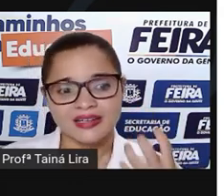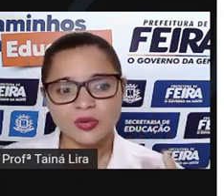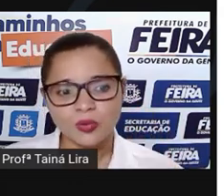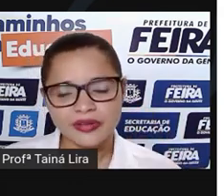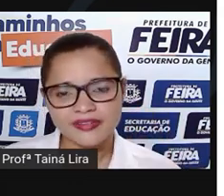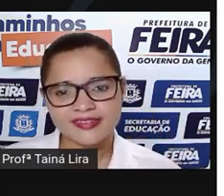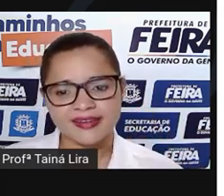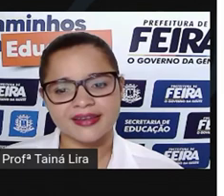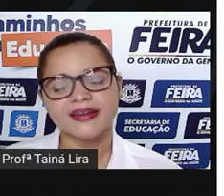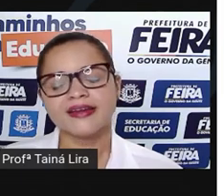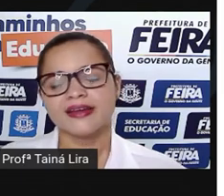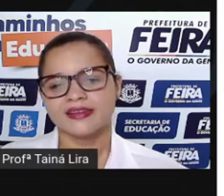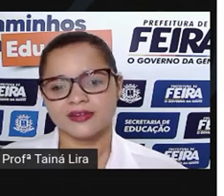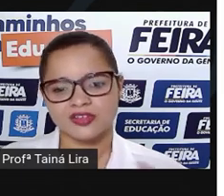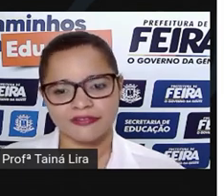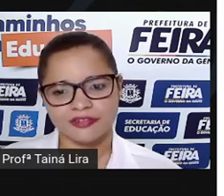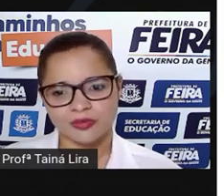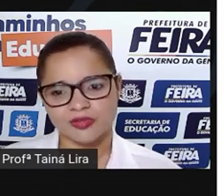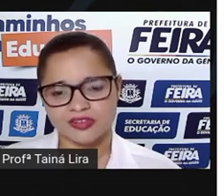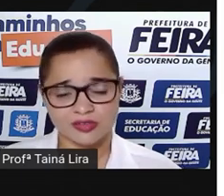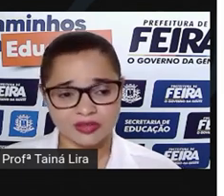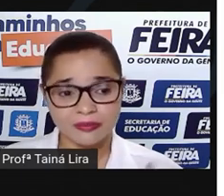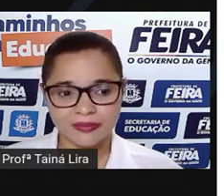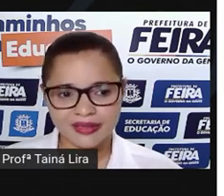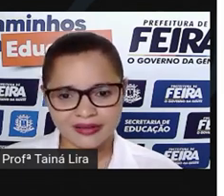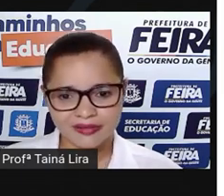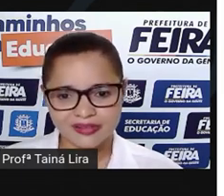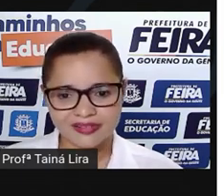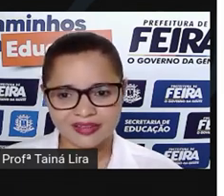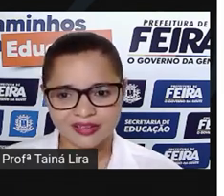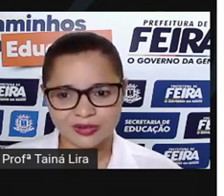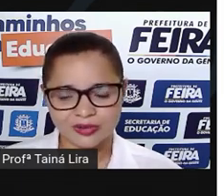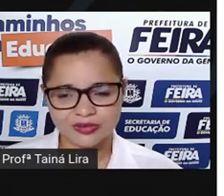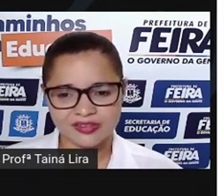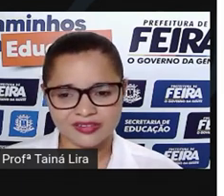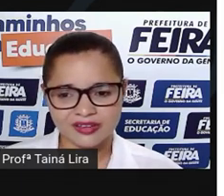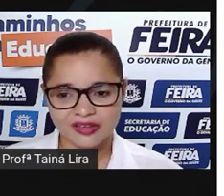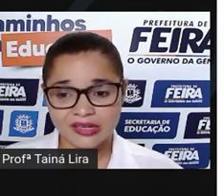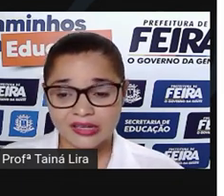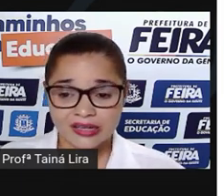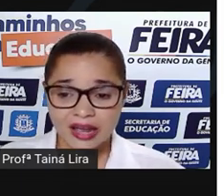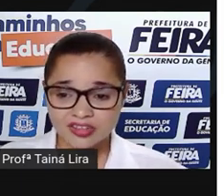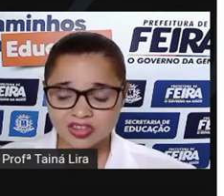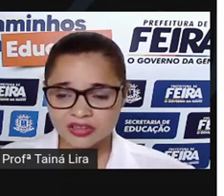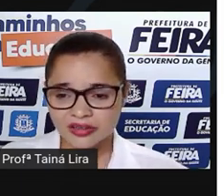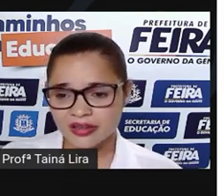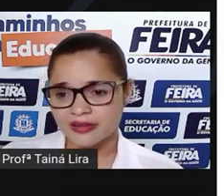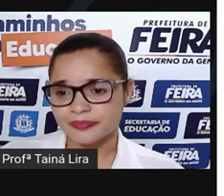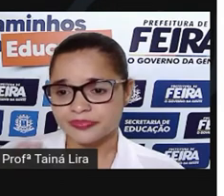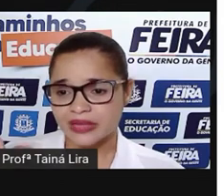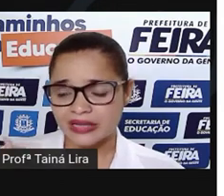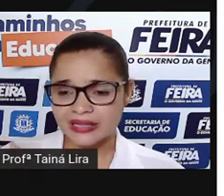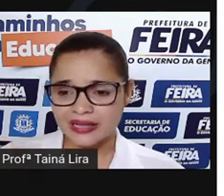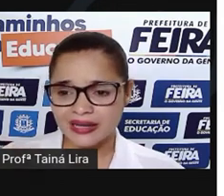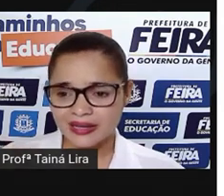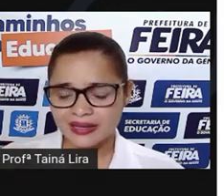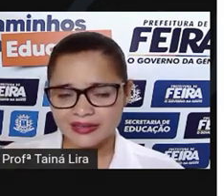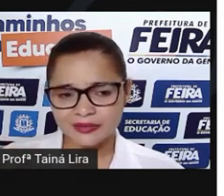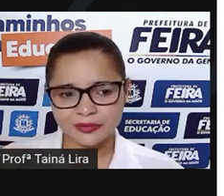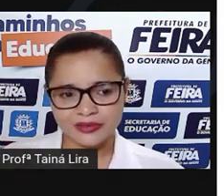da linguiça né Nós já vimos isso também aulas anteriores A gente tem